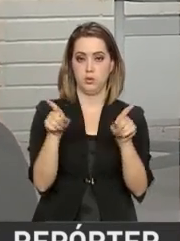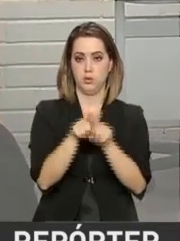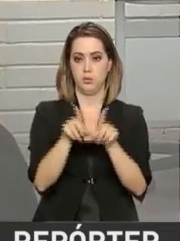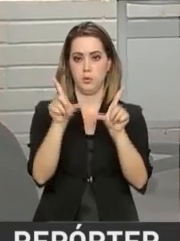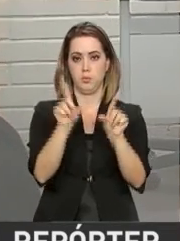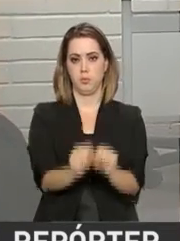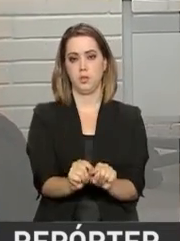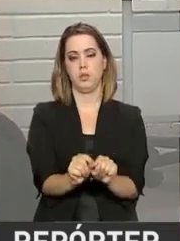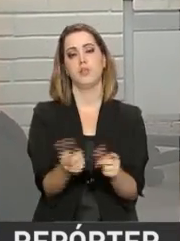também influenciou